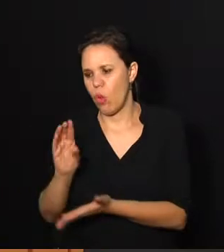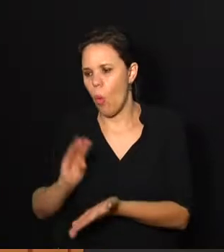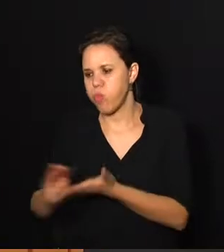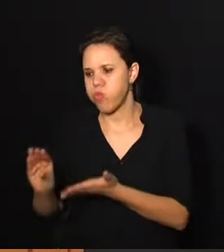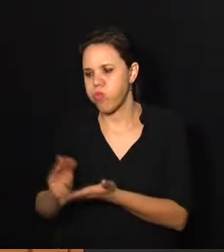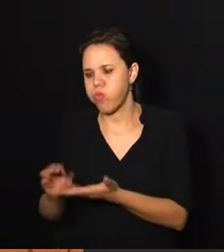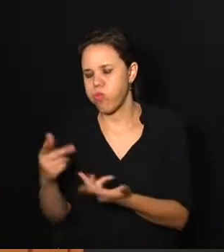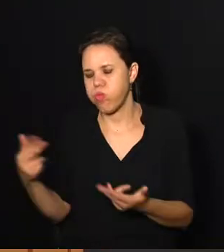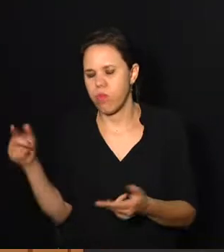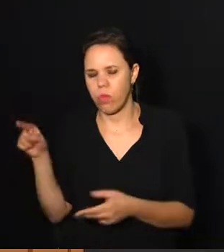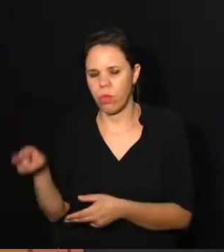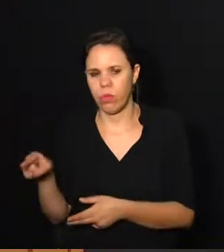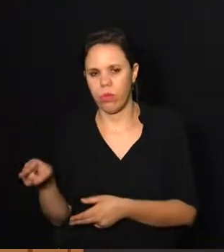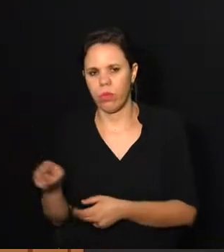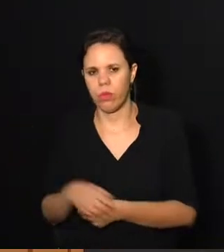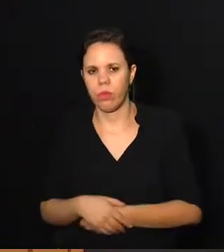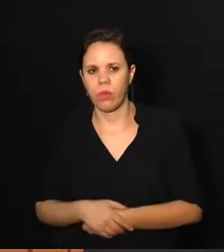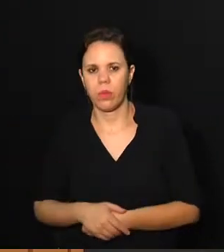recurso.